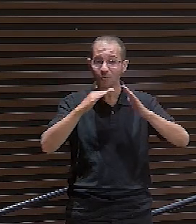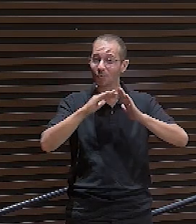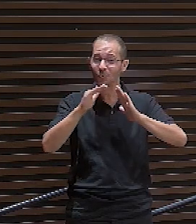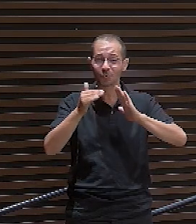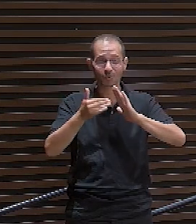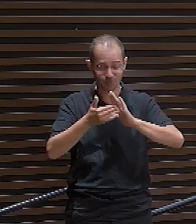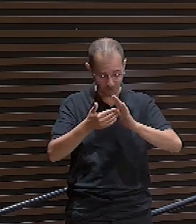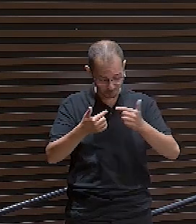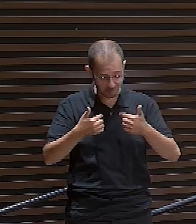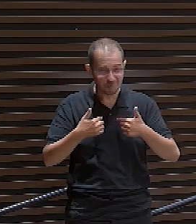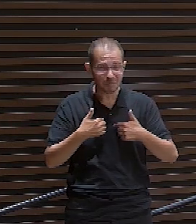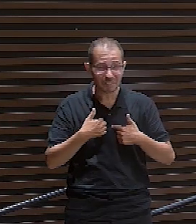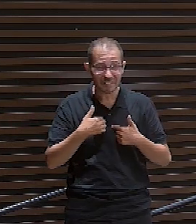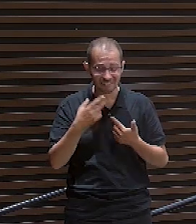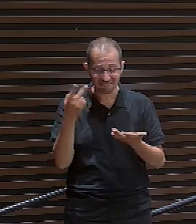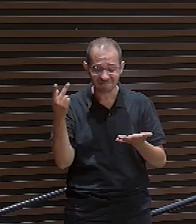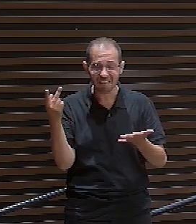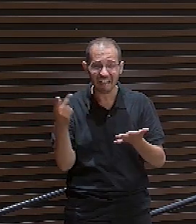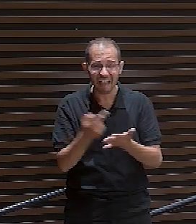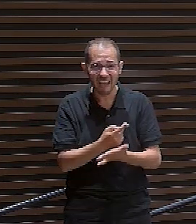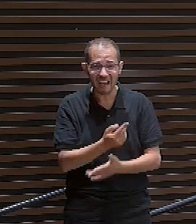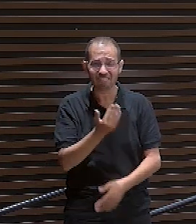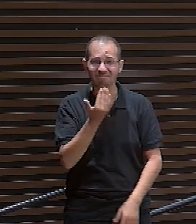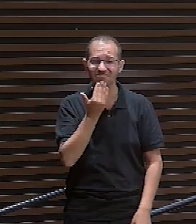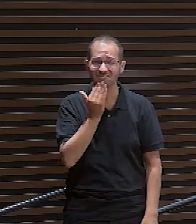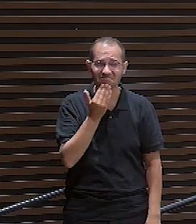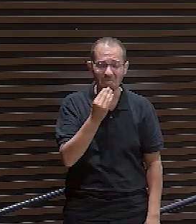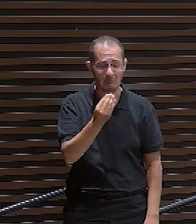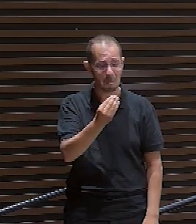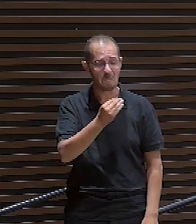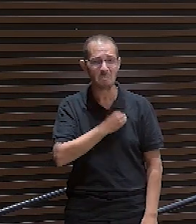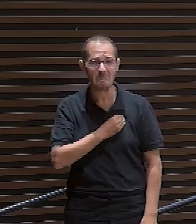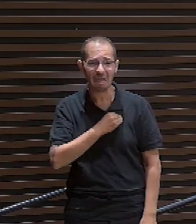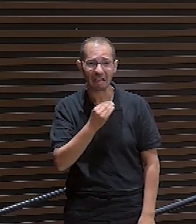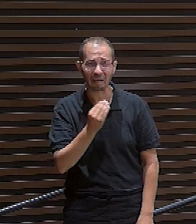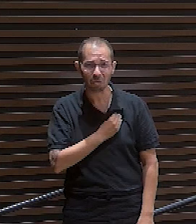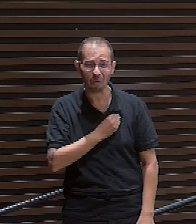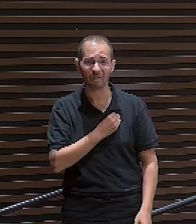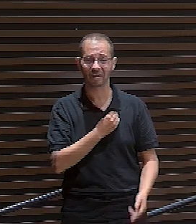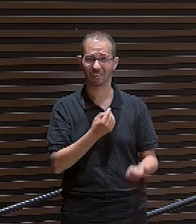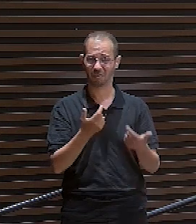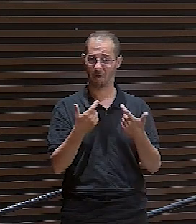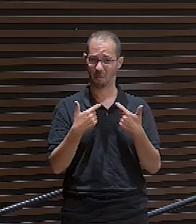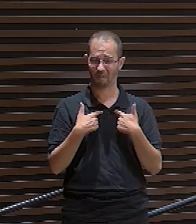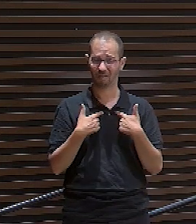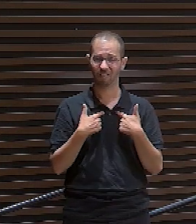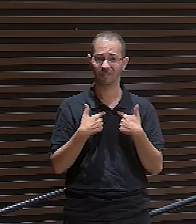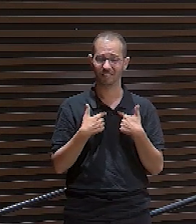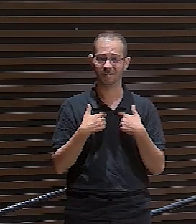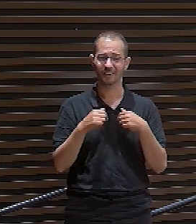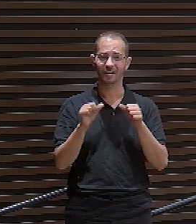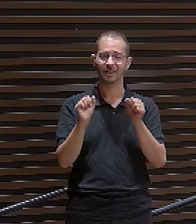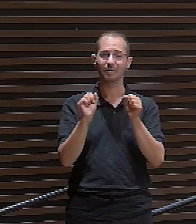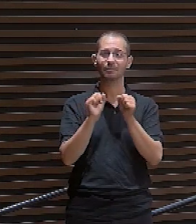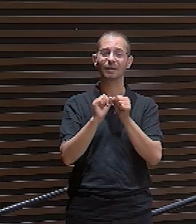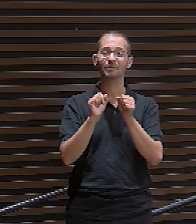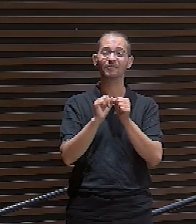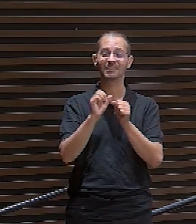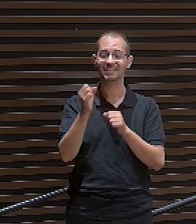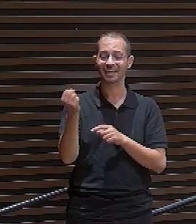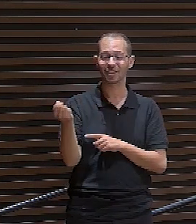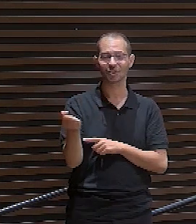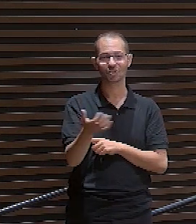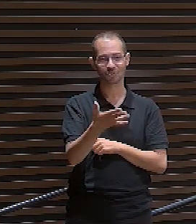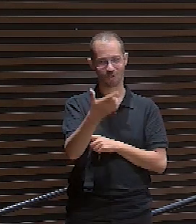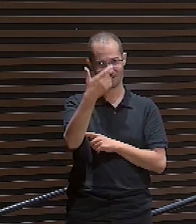um bandido, por um pecador sórdido como eu, para me fazer uma nova criatura,